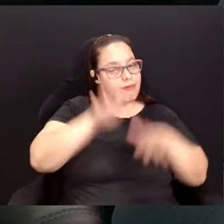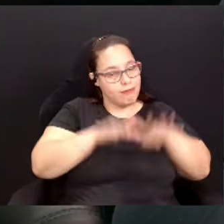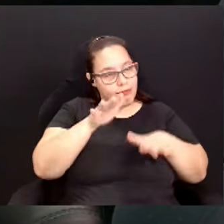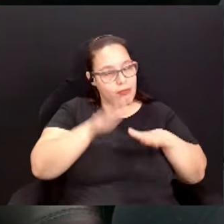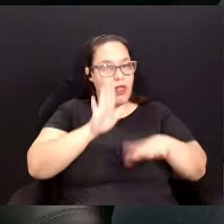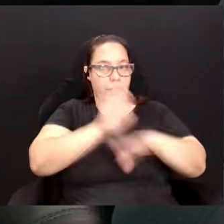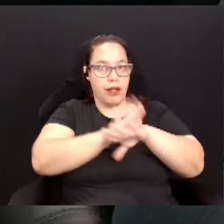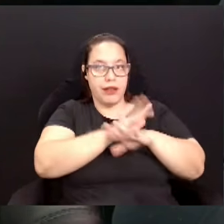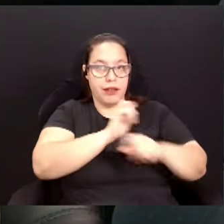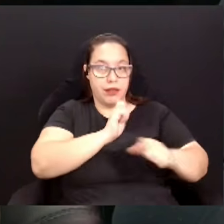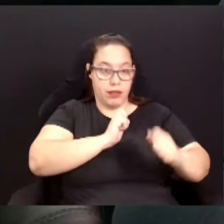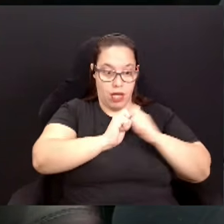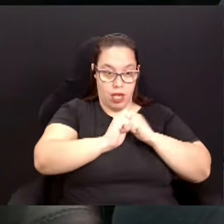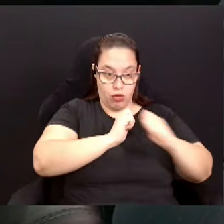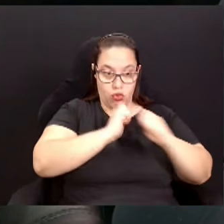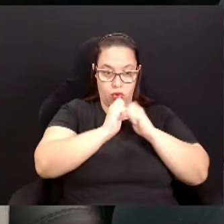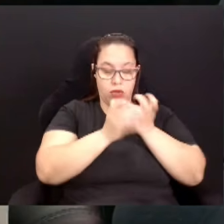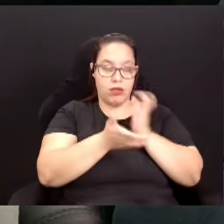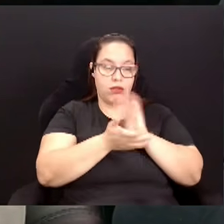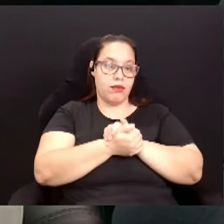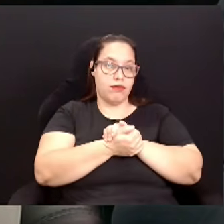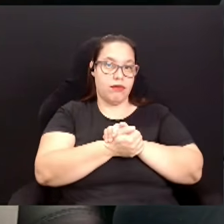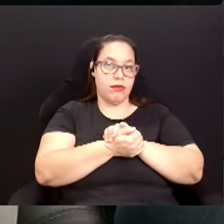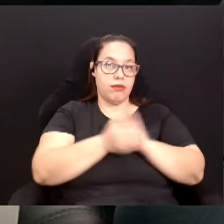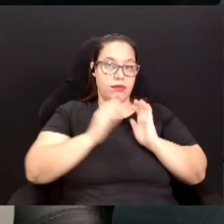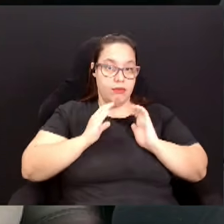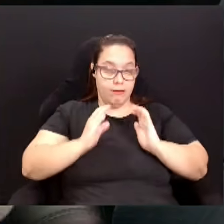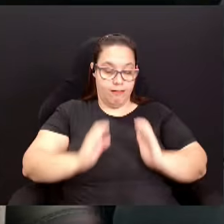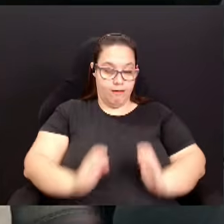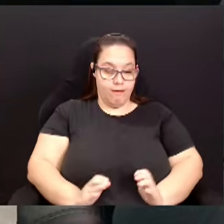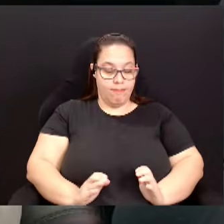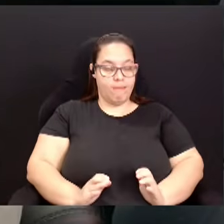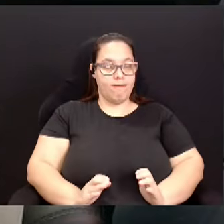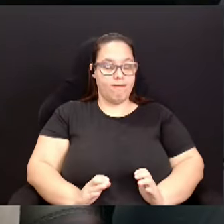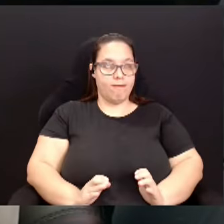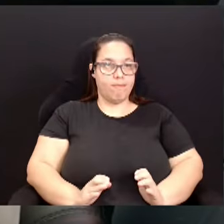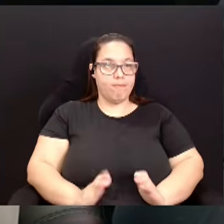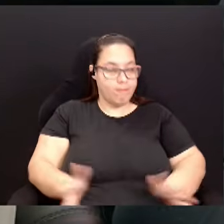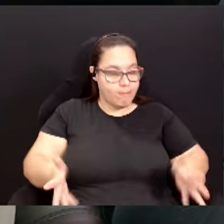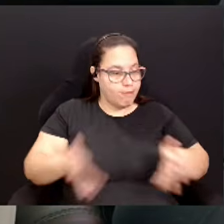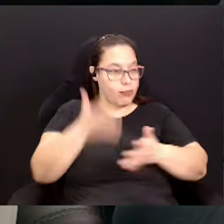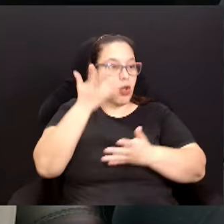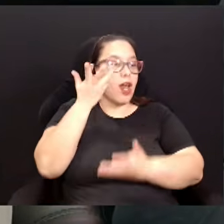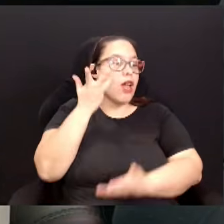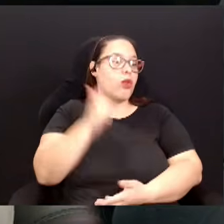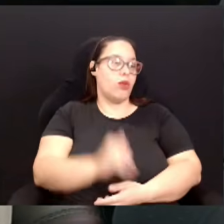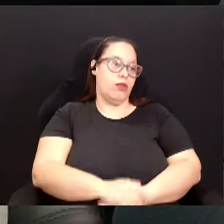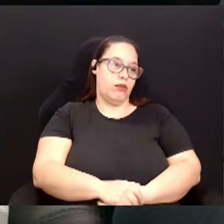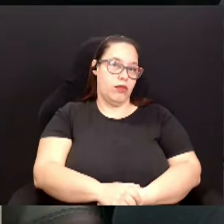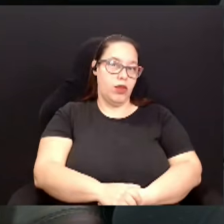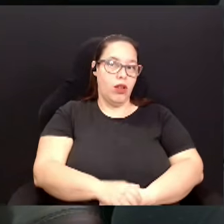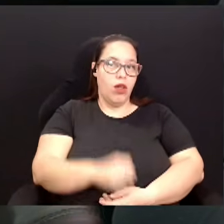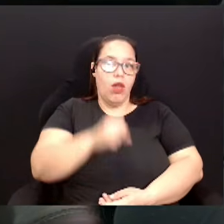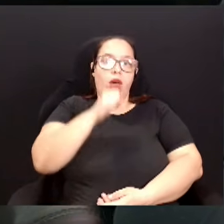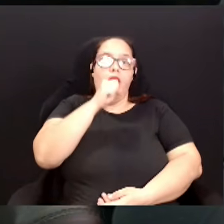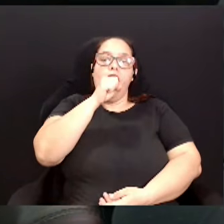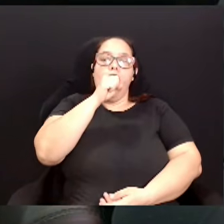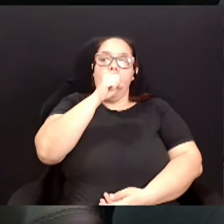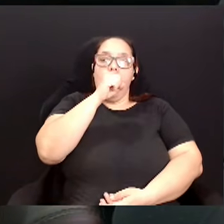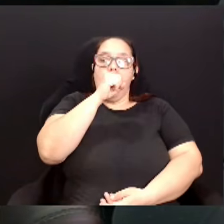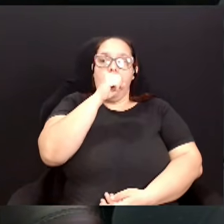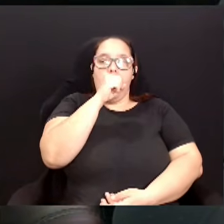mesmo. Então, é um comportamento, é uma tendência impulsiva, natural, porque, de alguma forma, eu estou